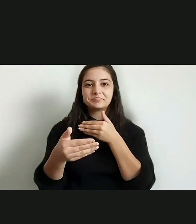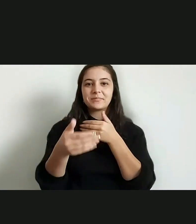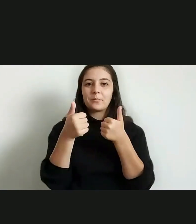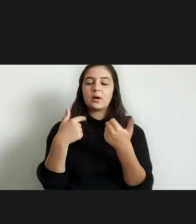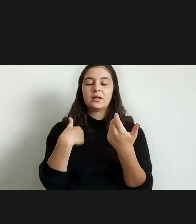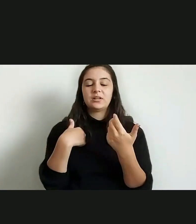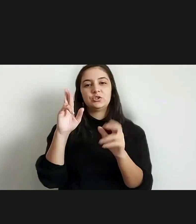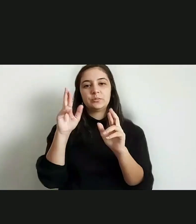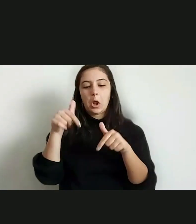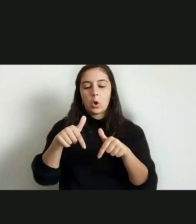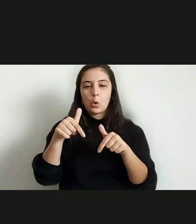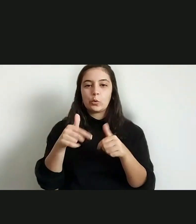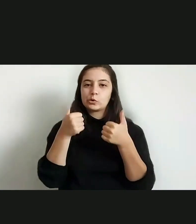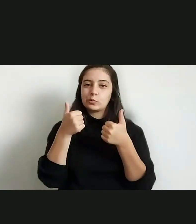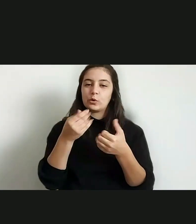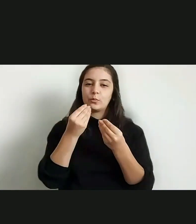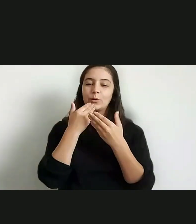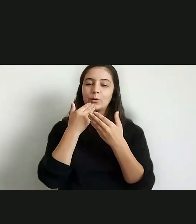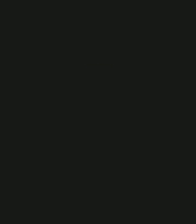Muito obrigada.